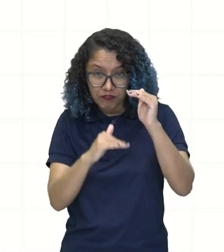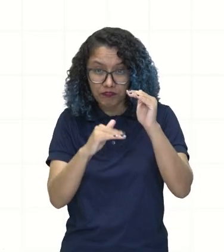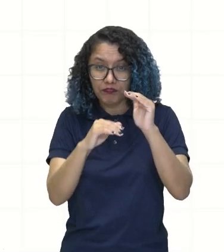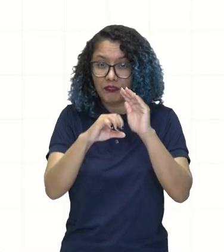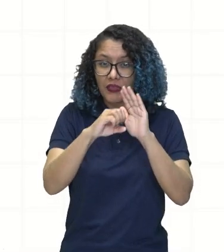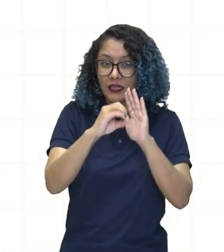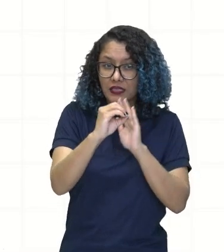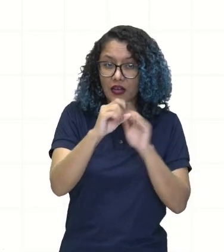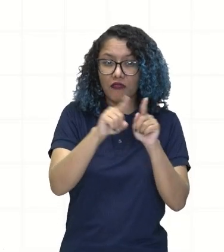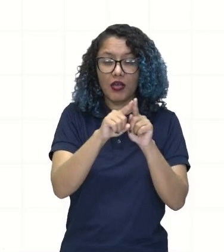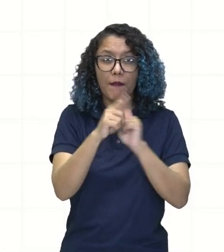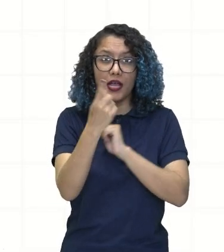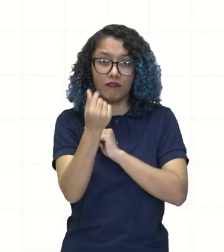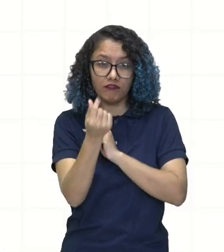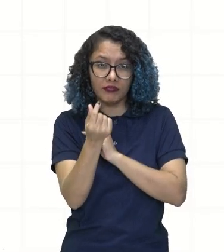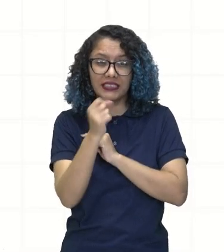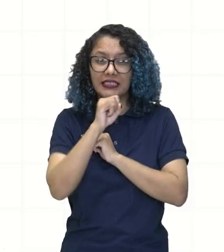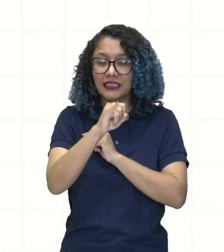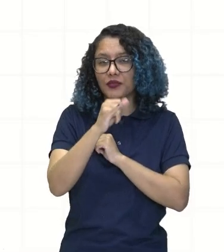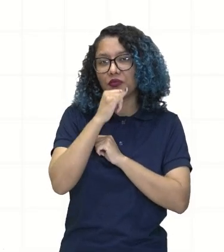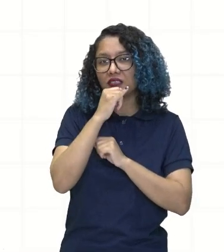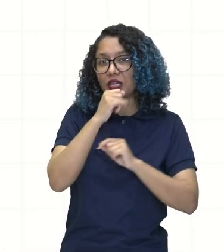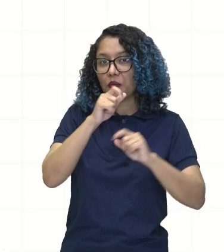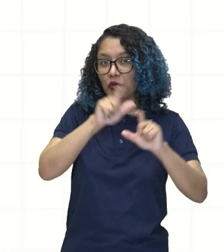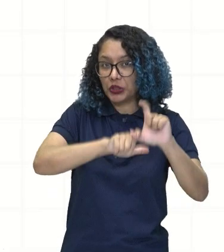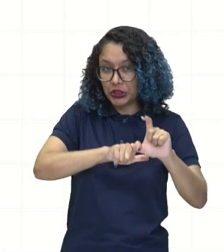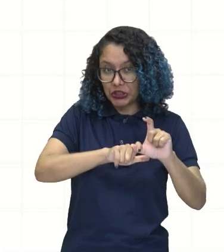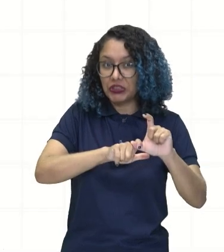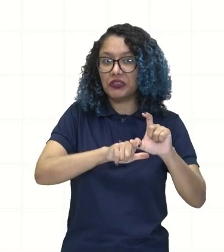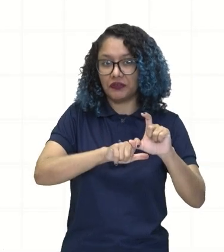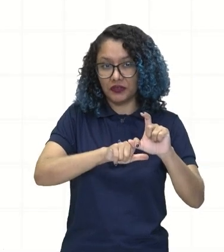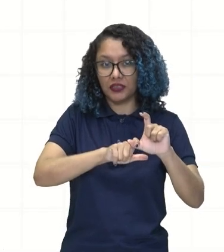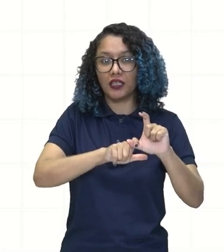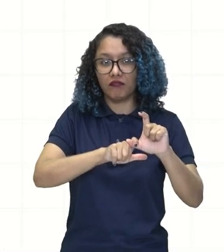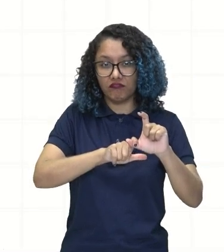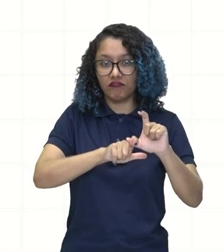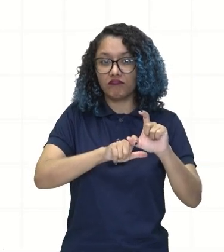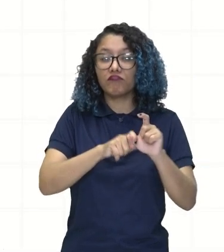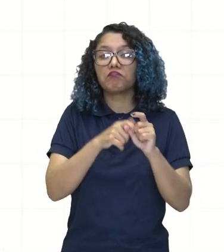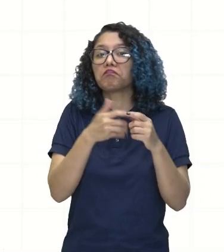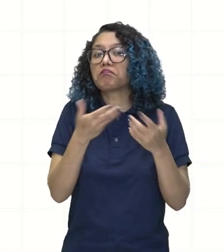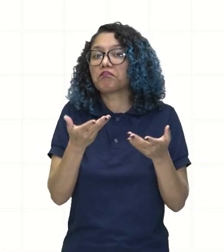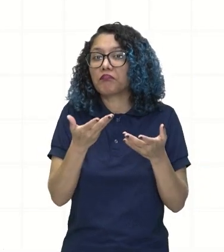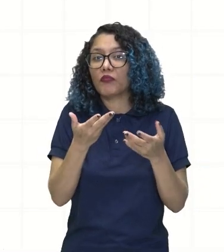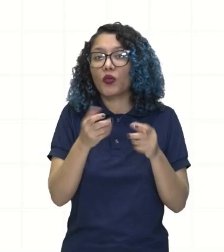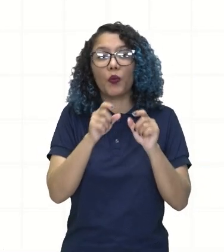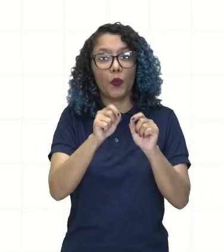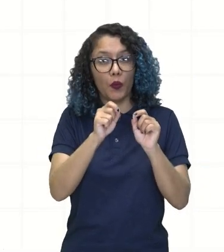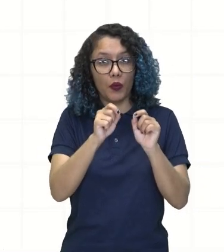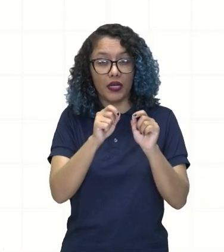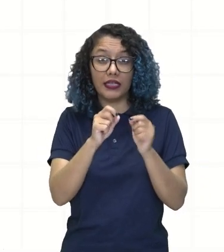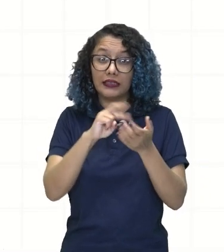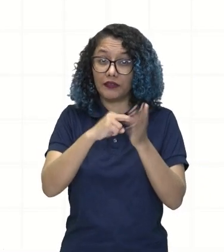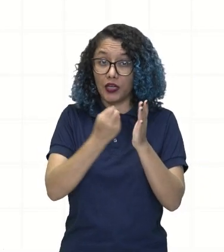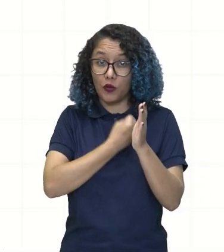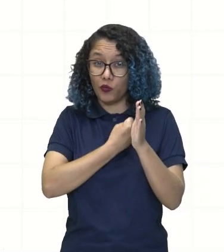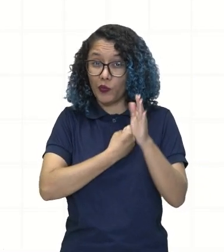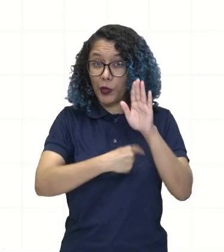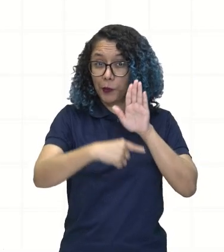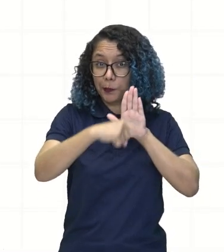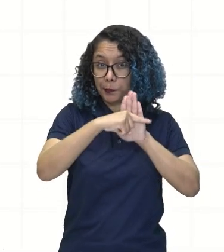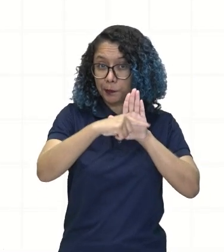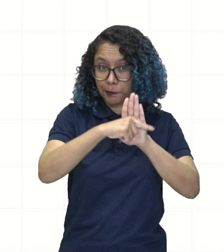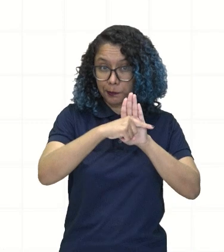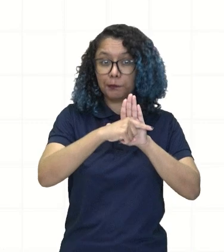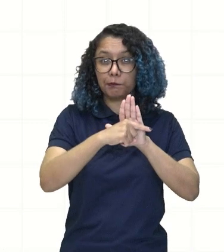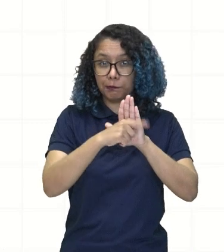quando a gente tem, né, prejuízos, então nós temos ali, né, um saldo negativo. Na